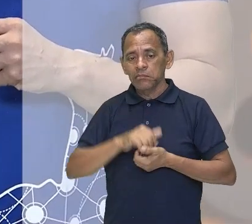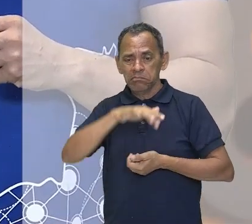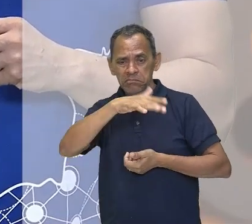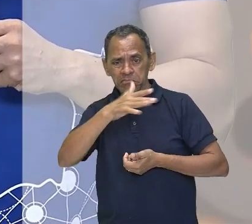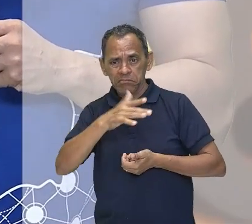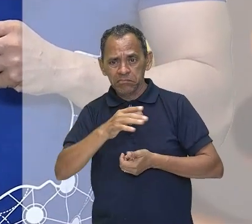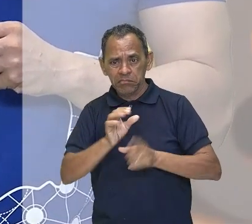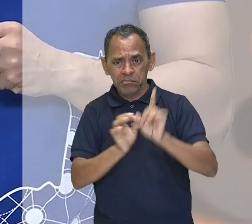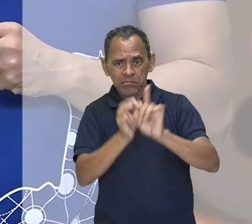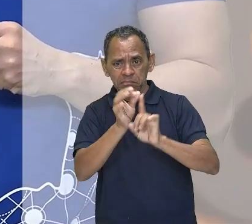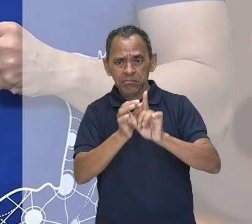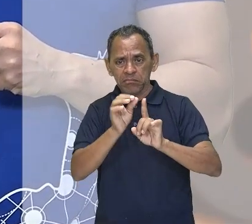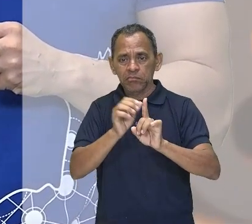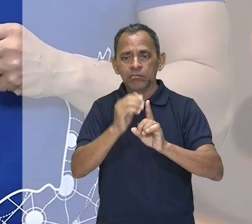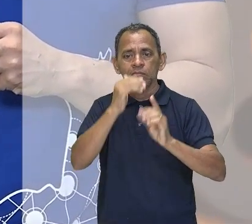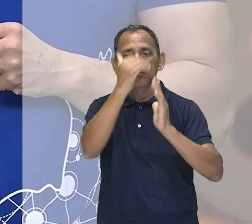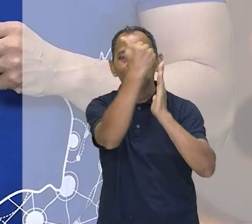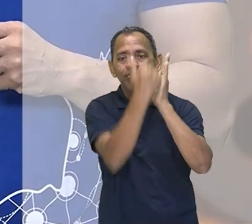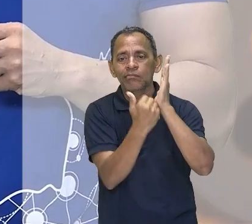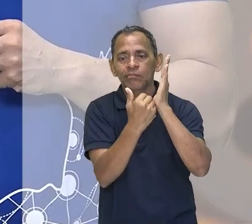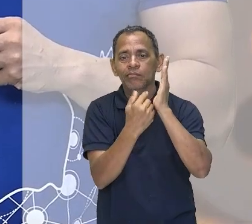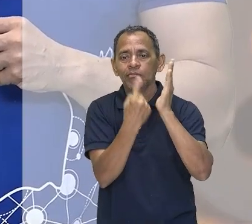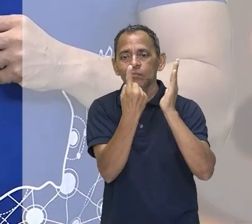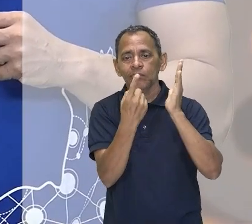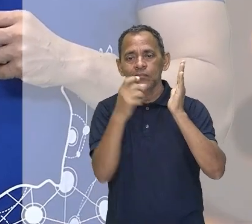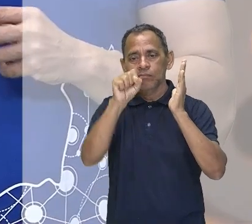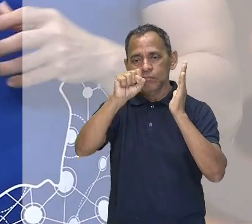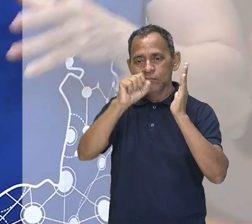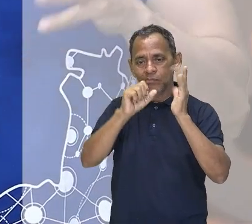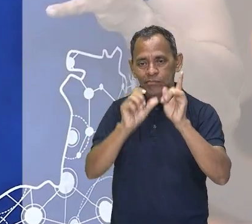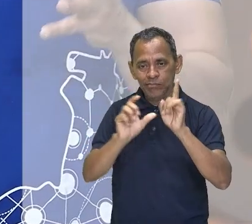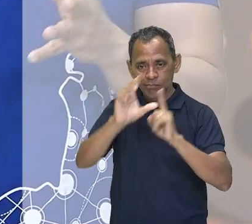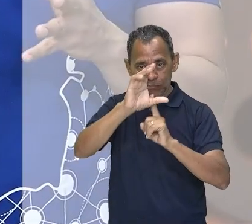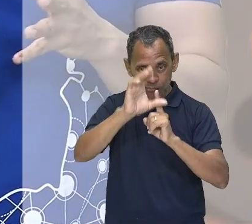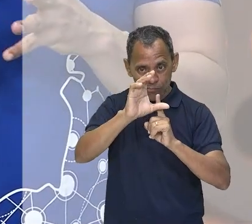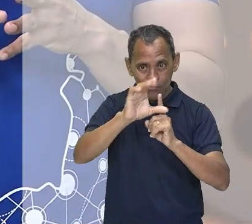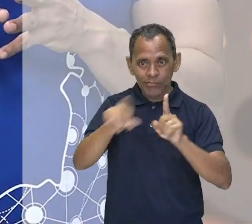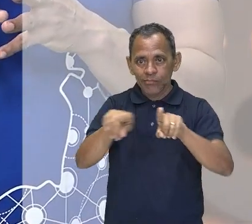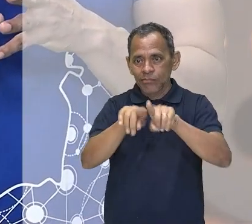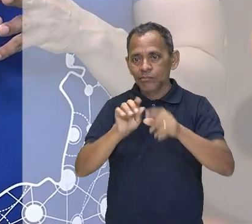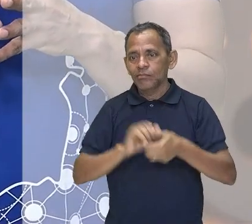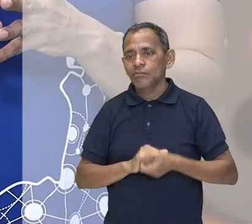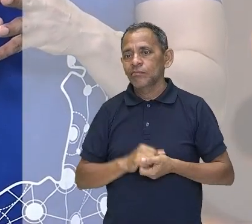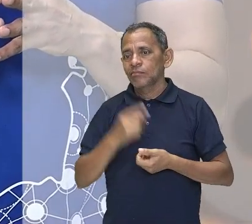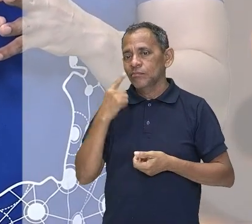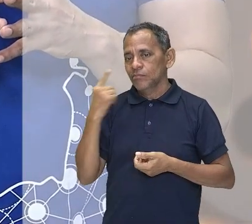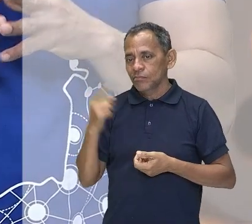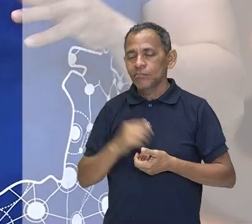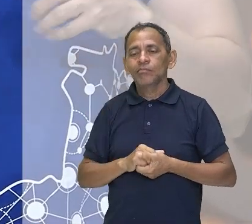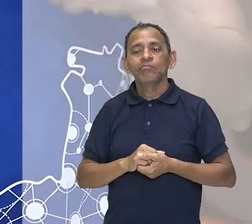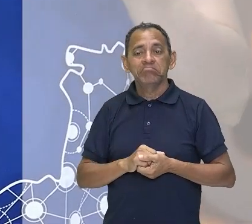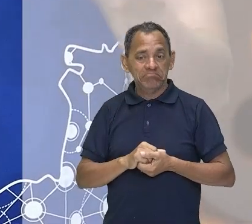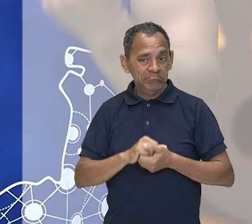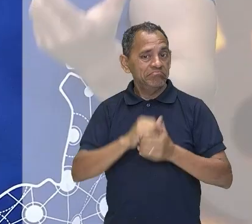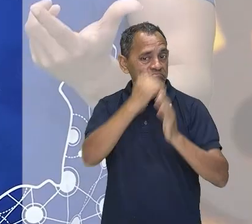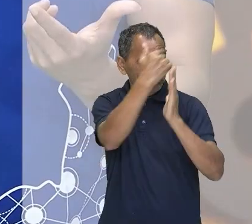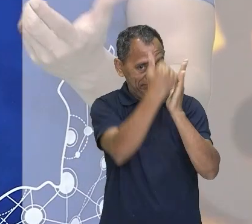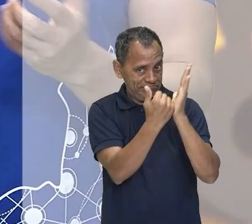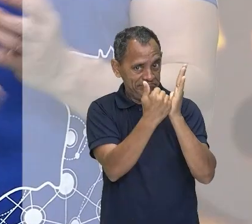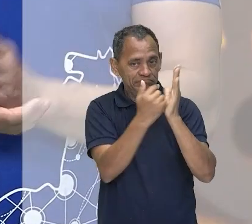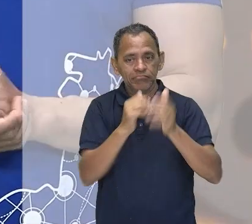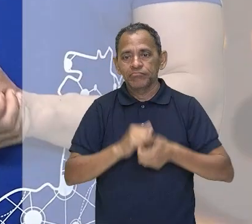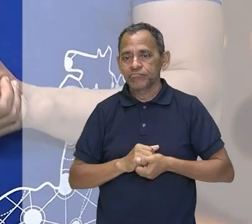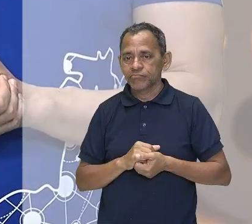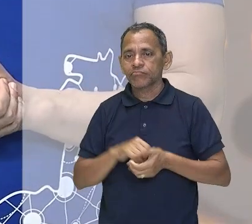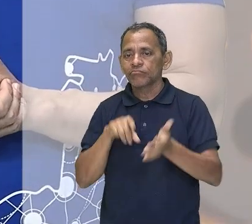planeta seria de menos 18 graus Celsius. Então, as temperaturas seriam bem baixas, certo? E a gente vai